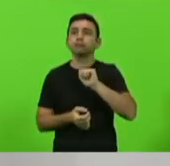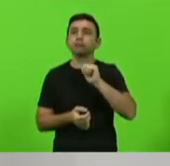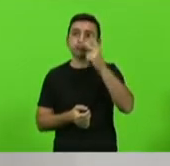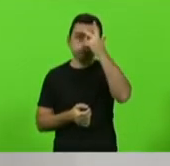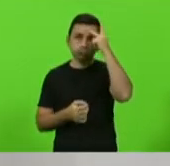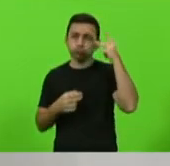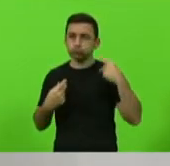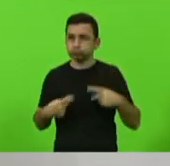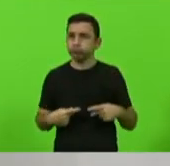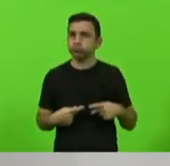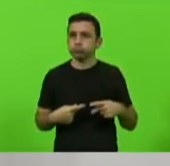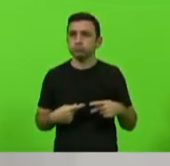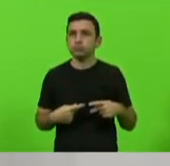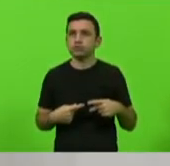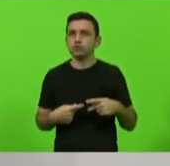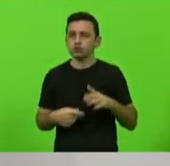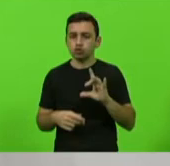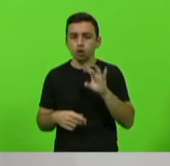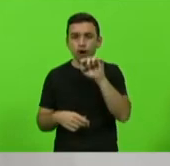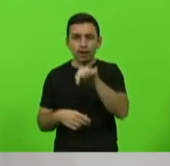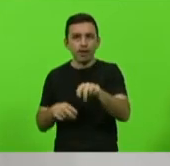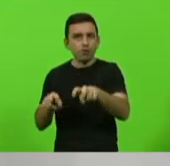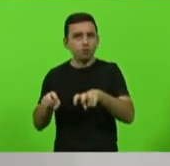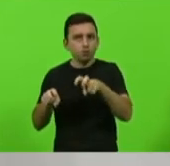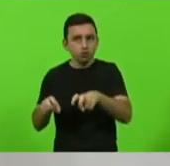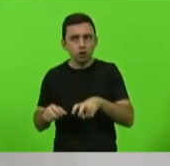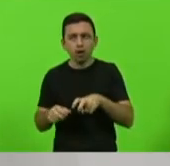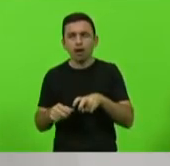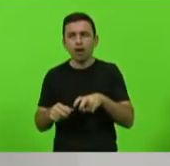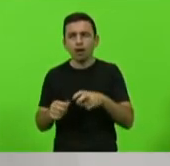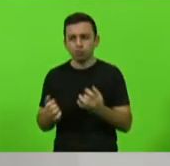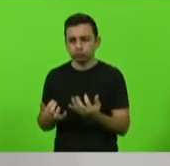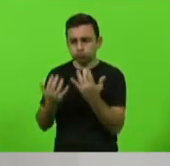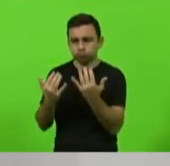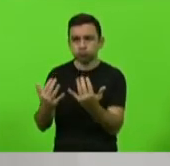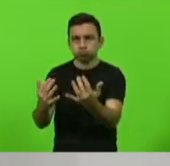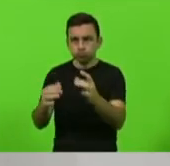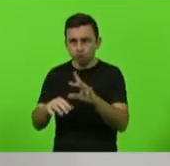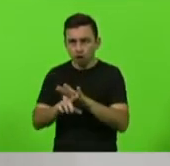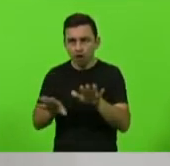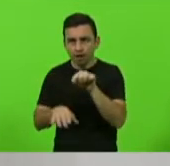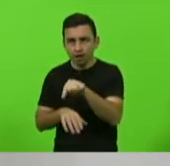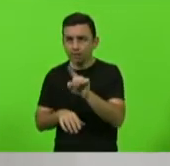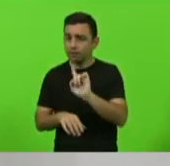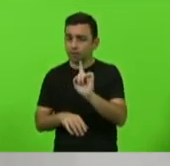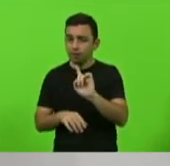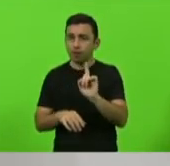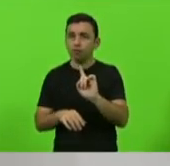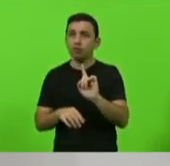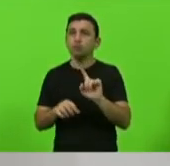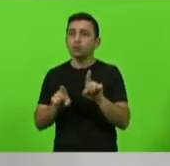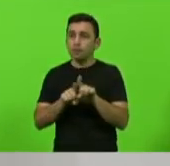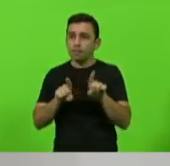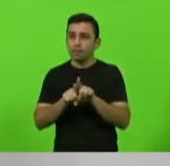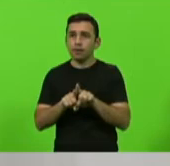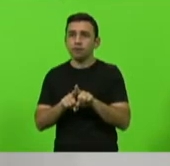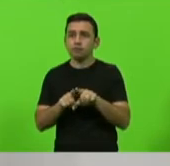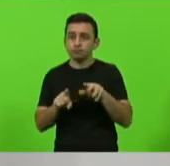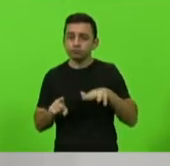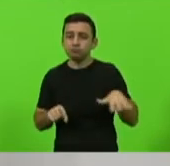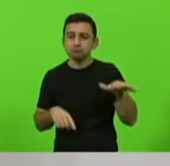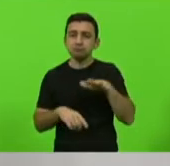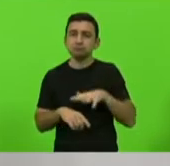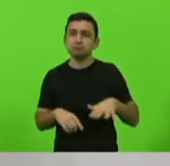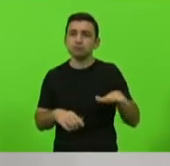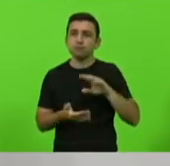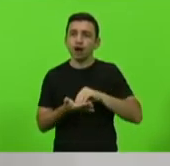água para a agricultura, para a plantação, para a produção, a questão da água